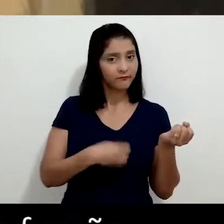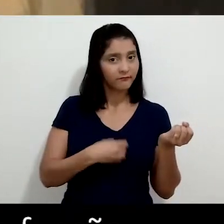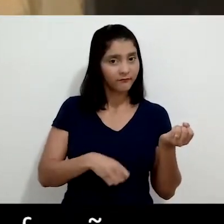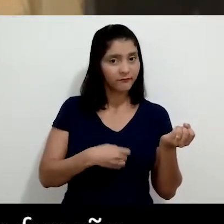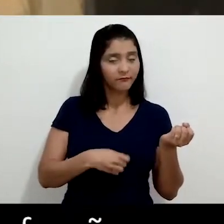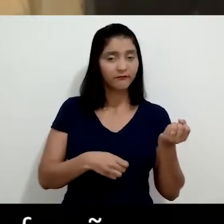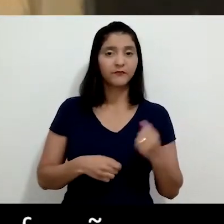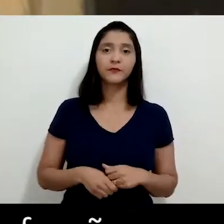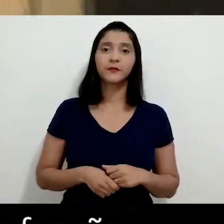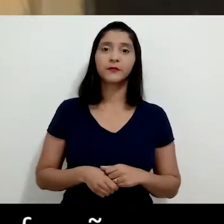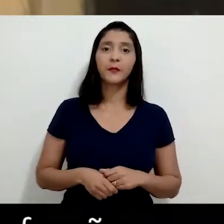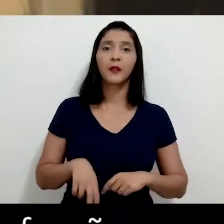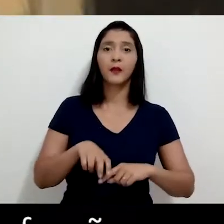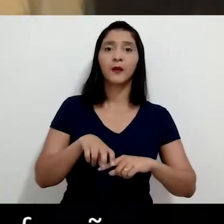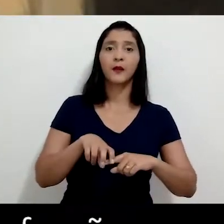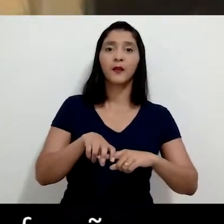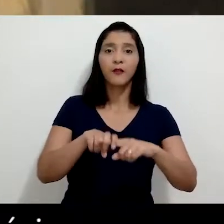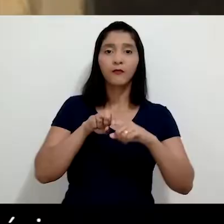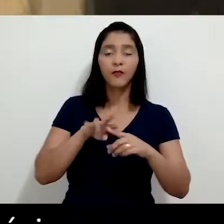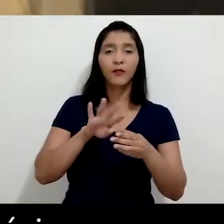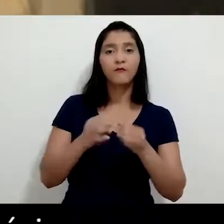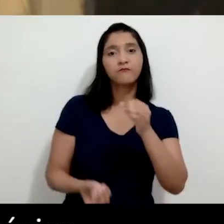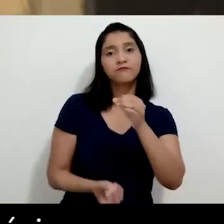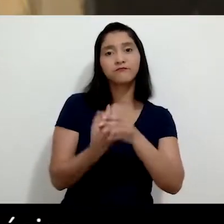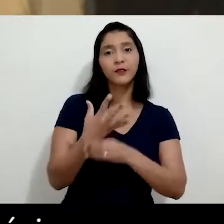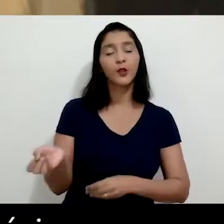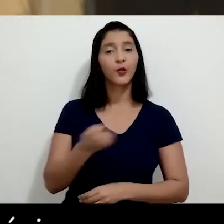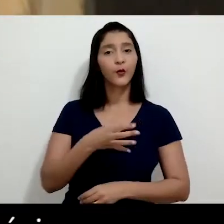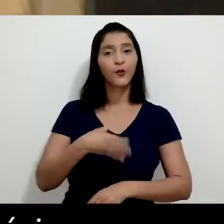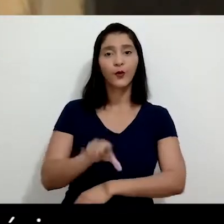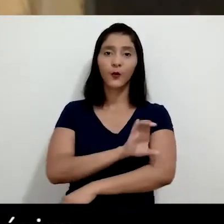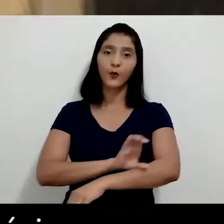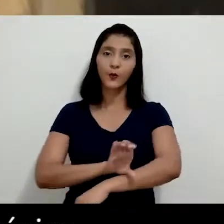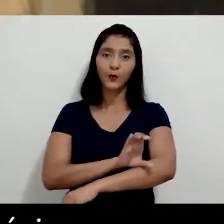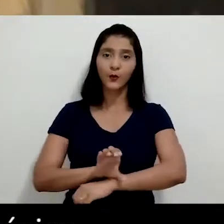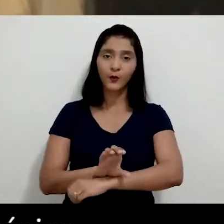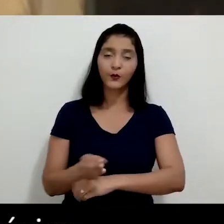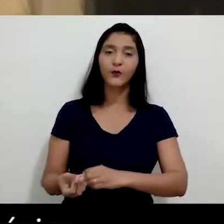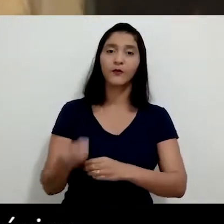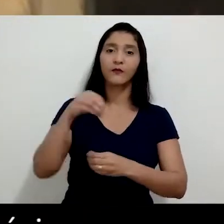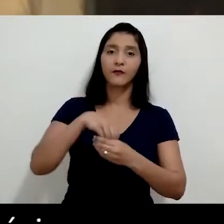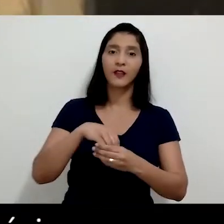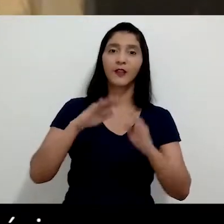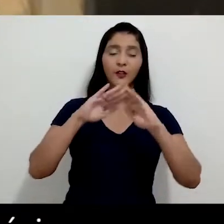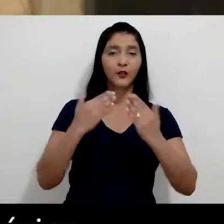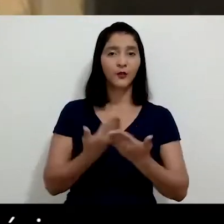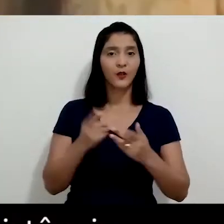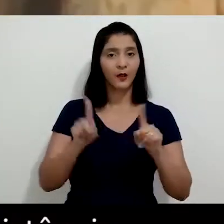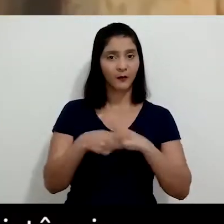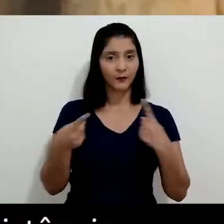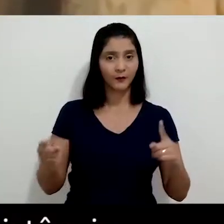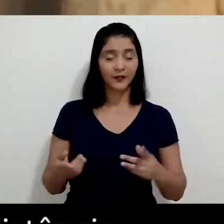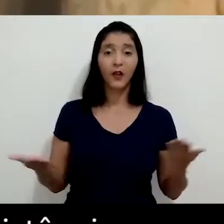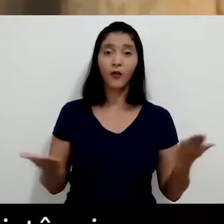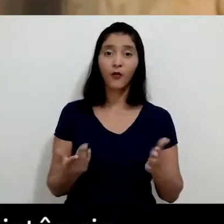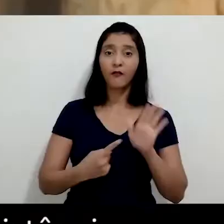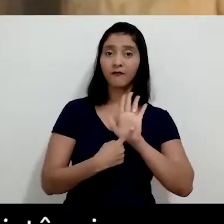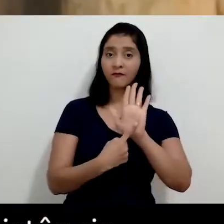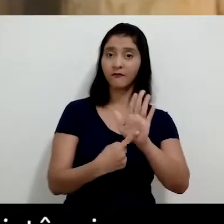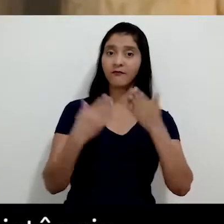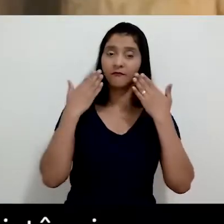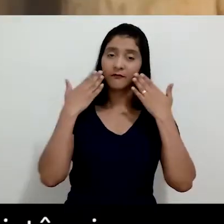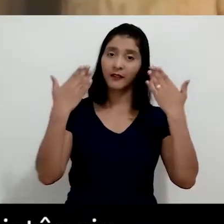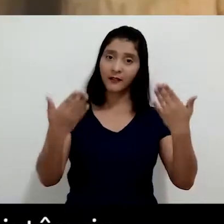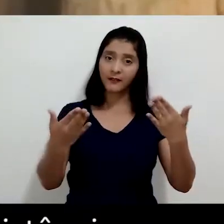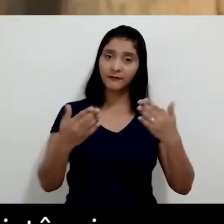e o cavaquinho em função da criação dos novos cursos na Escola de Música. Hoje vamos